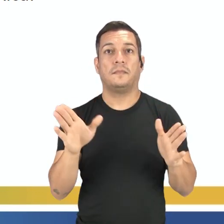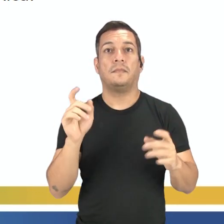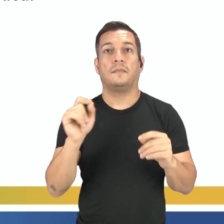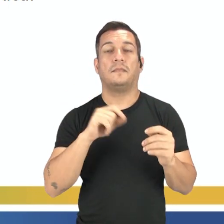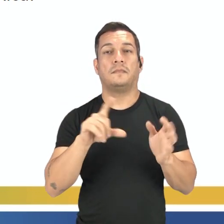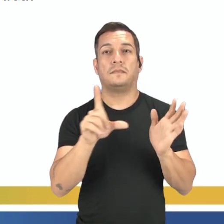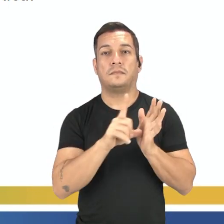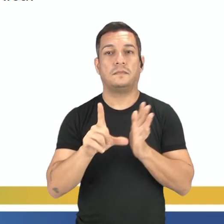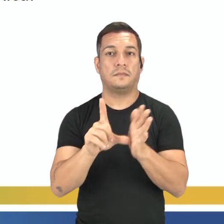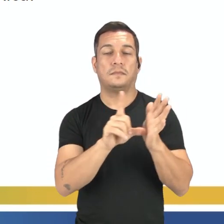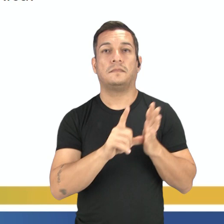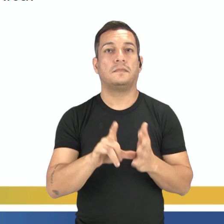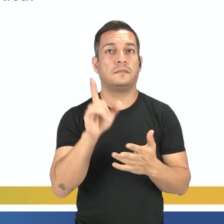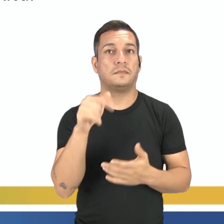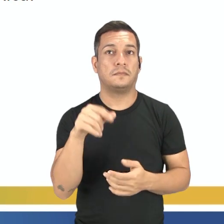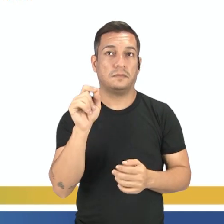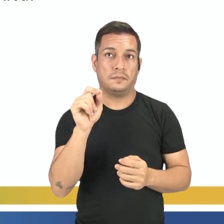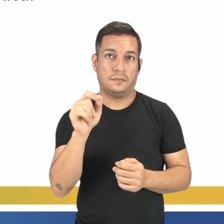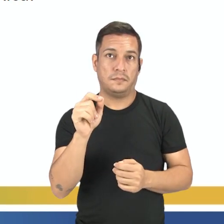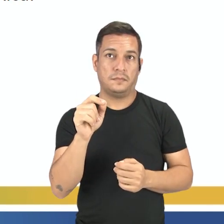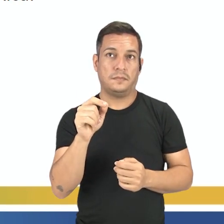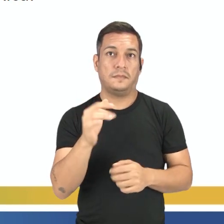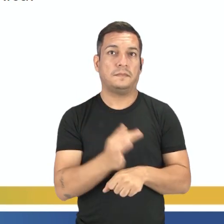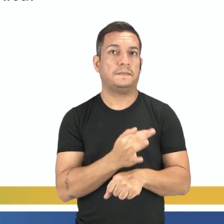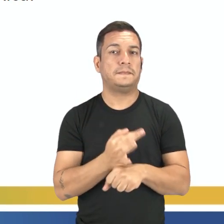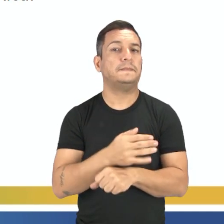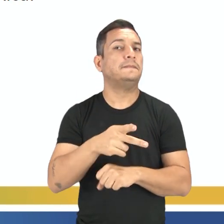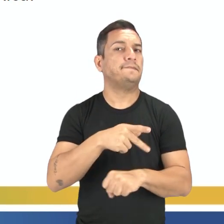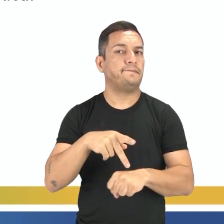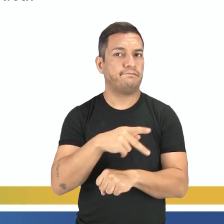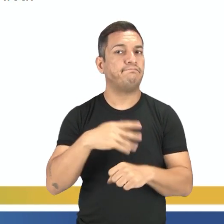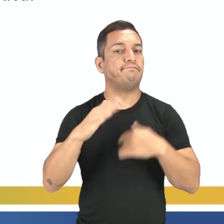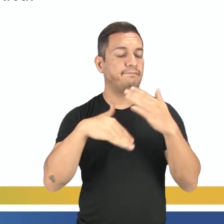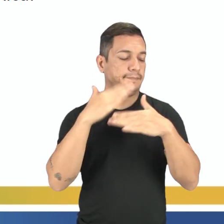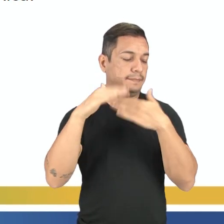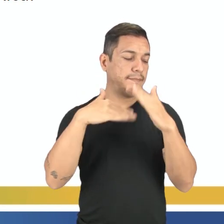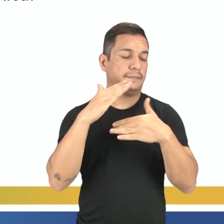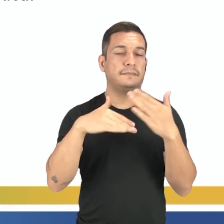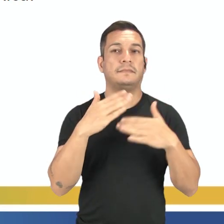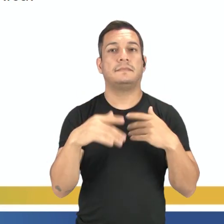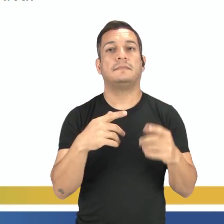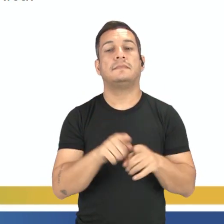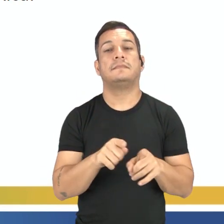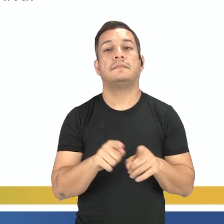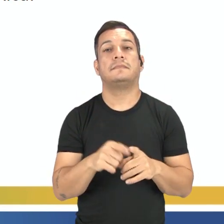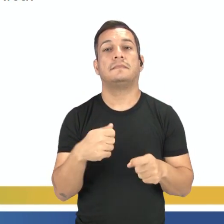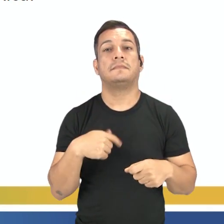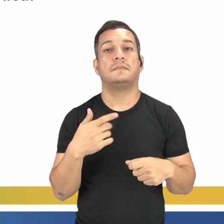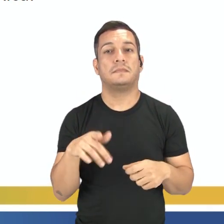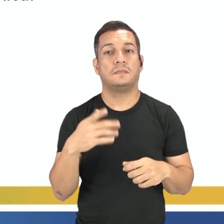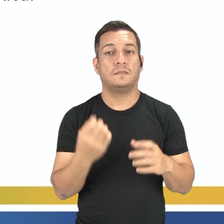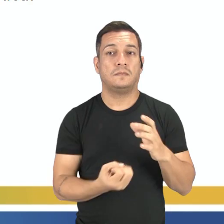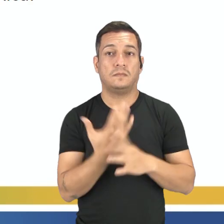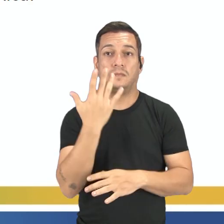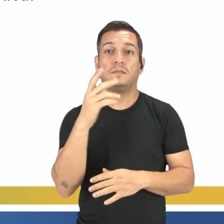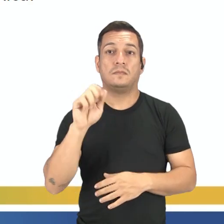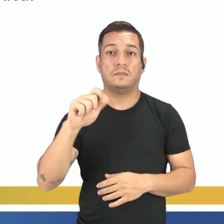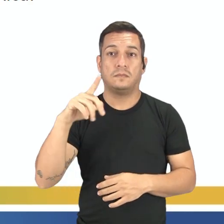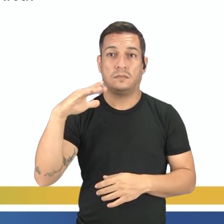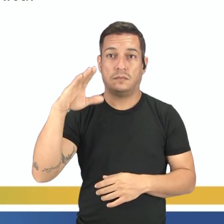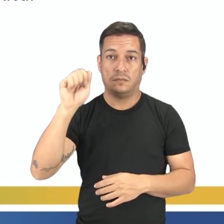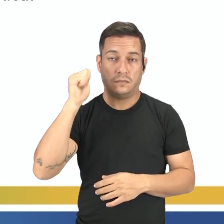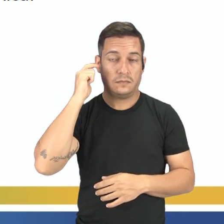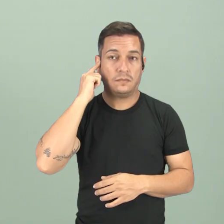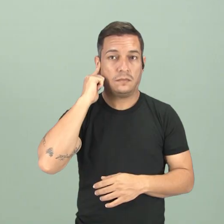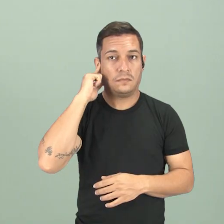dos mercados, encontram resistência de países em desenvolvimento, temerosos na implantação da ALCA.